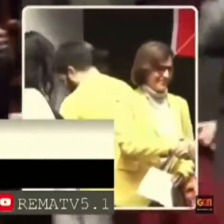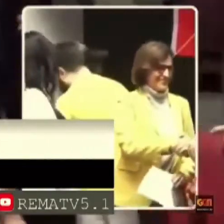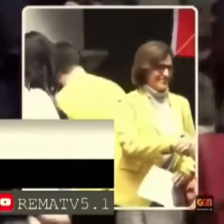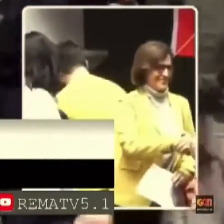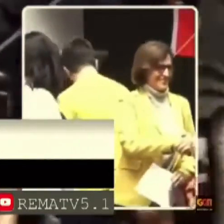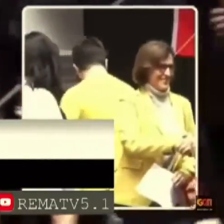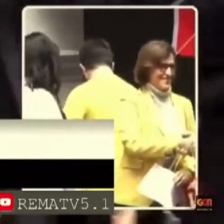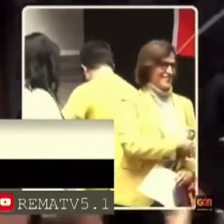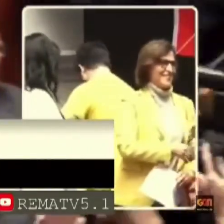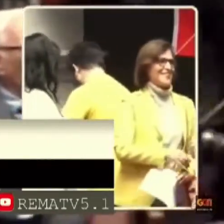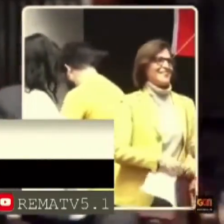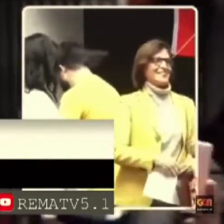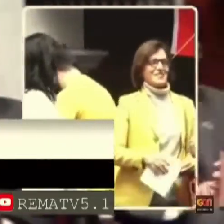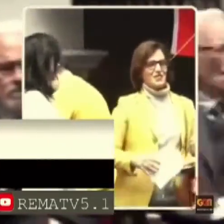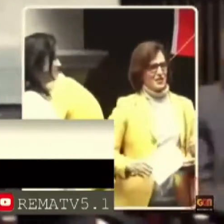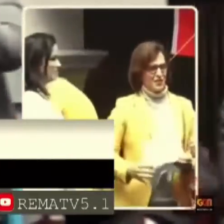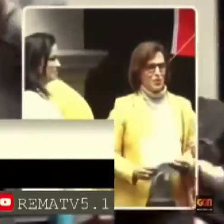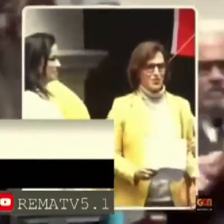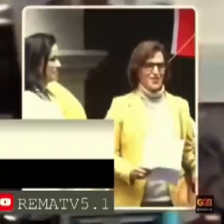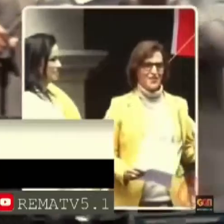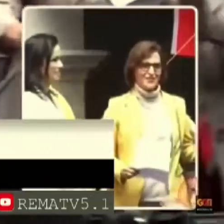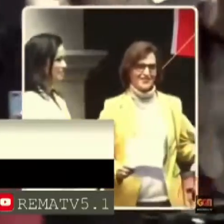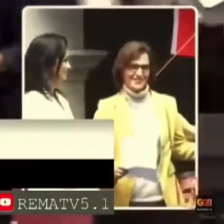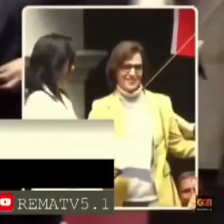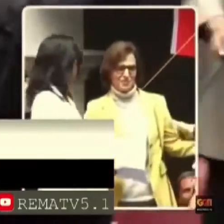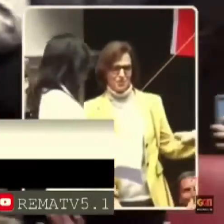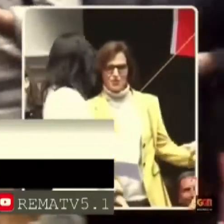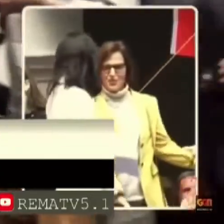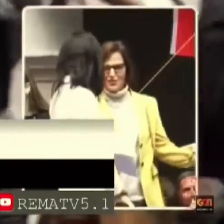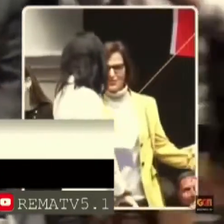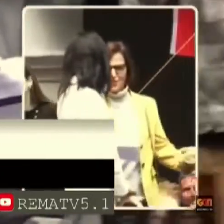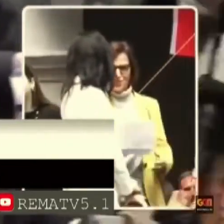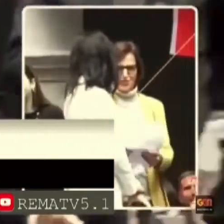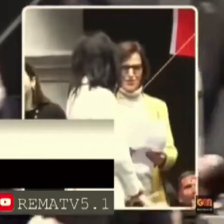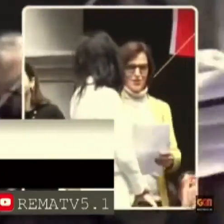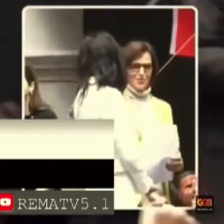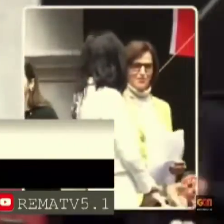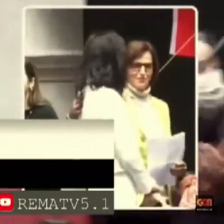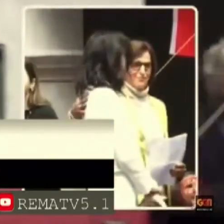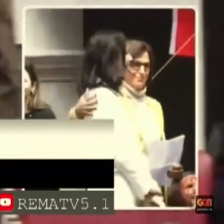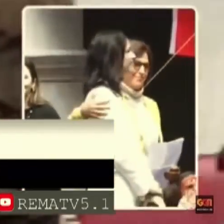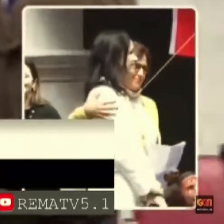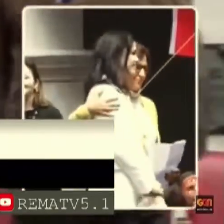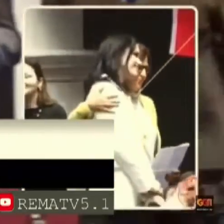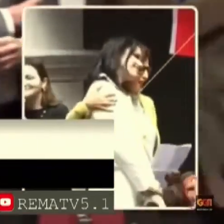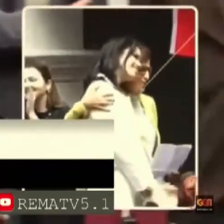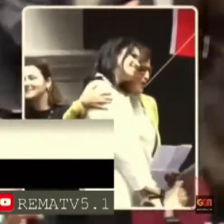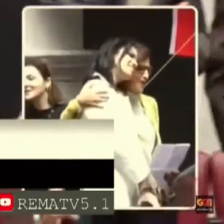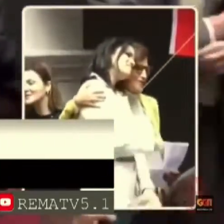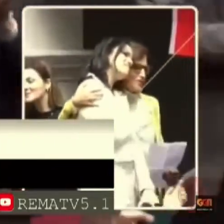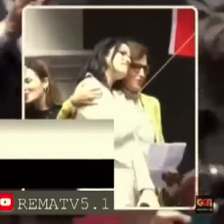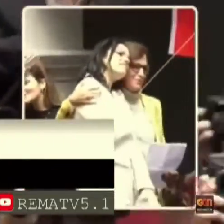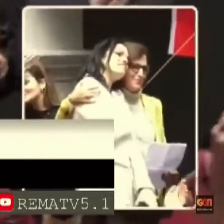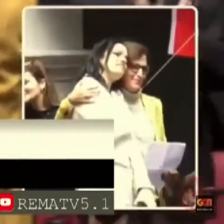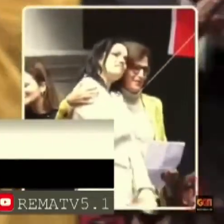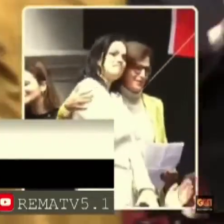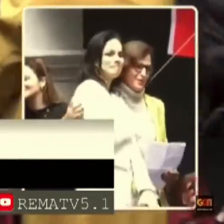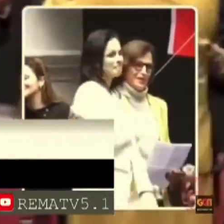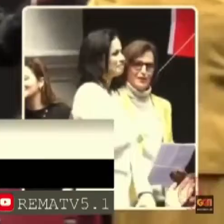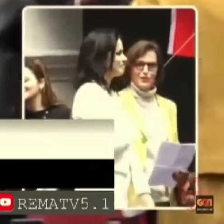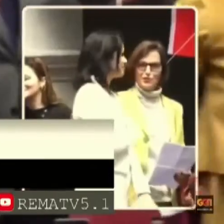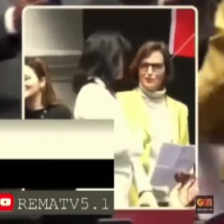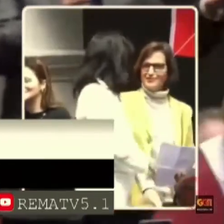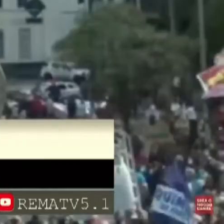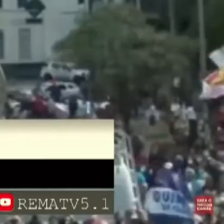Embora cortejados por apoiadores, os candidatos de esquerda afastaram a possibilidade de explorar os atos em suas